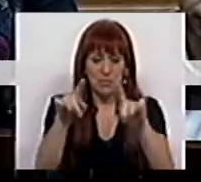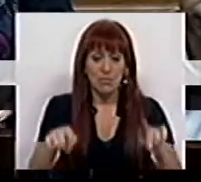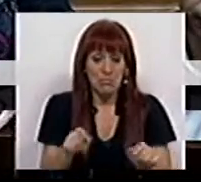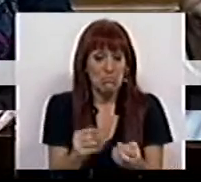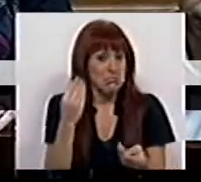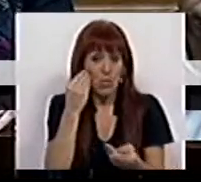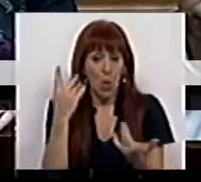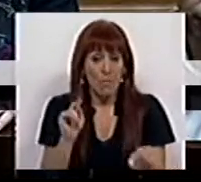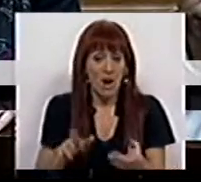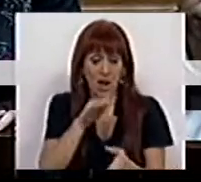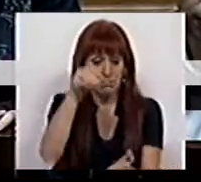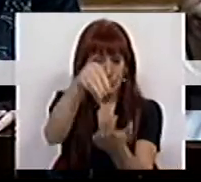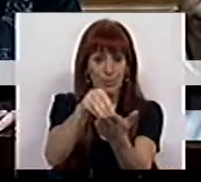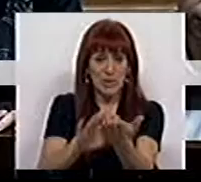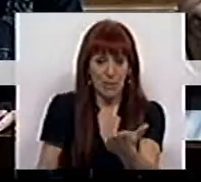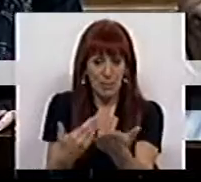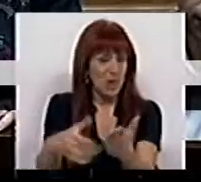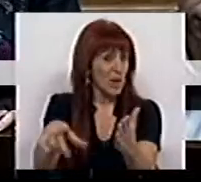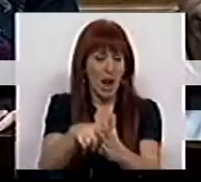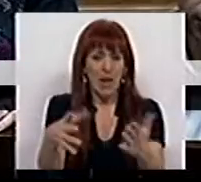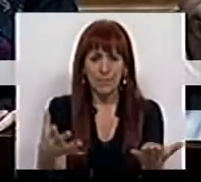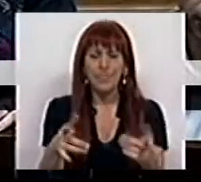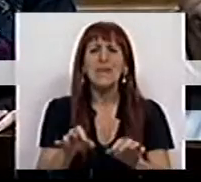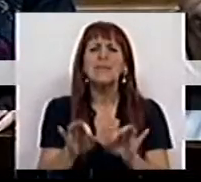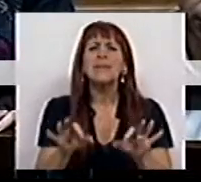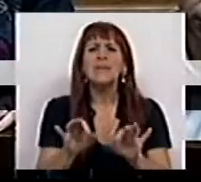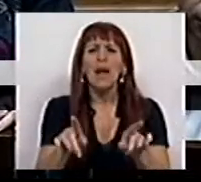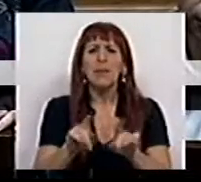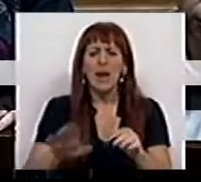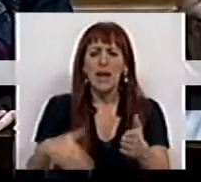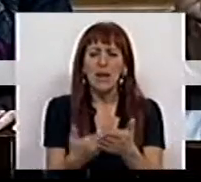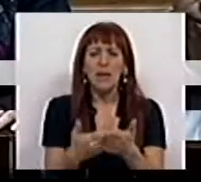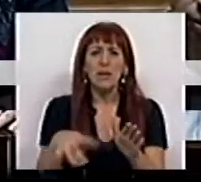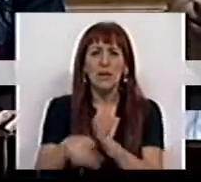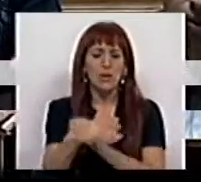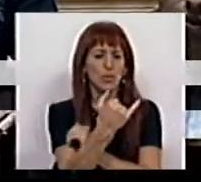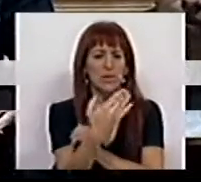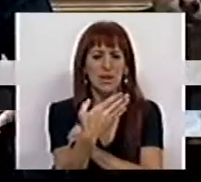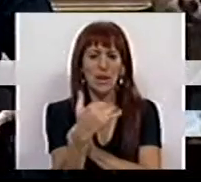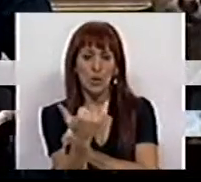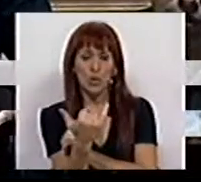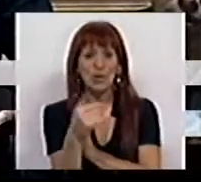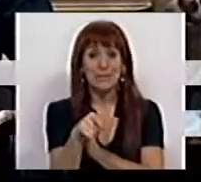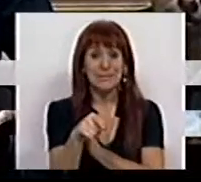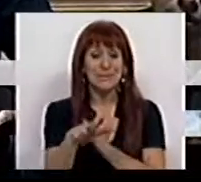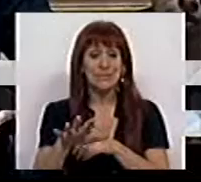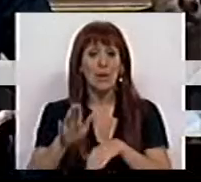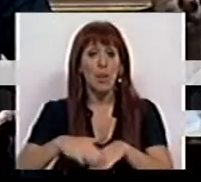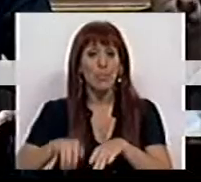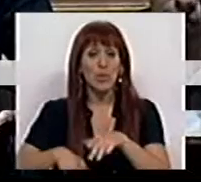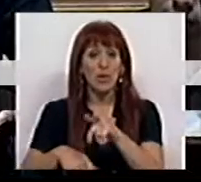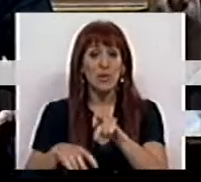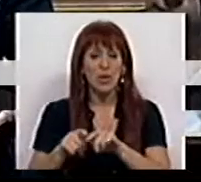que ela é consagrada na proposta de lei, tal como em relação à proposta de lei 272, quanto